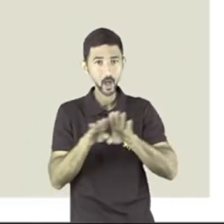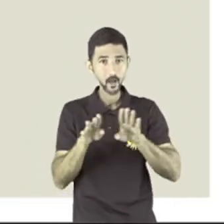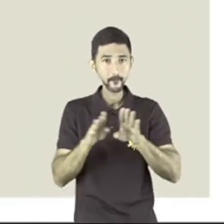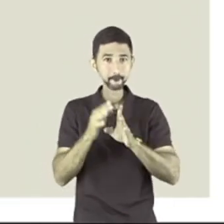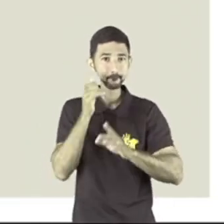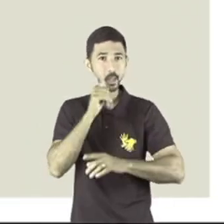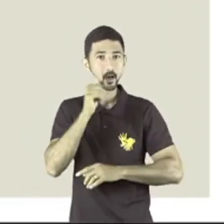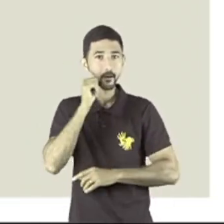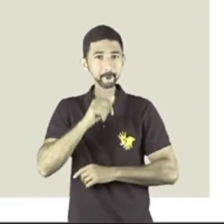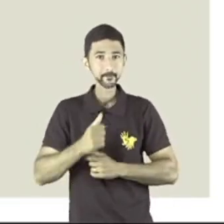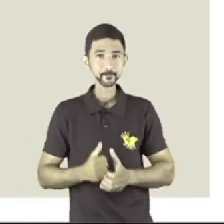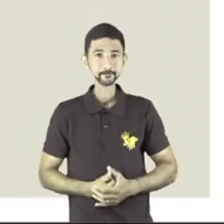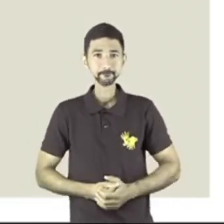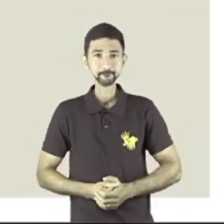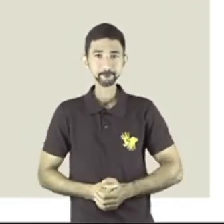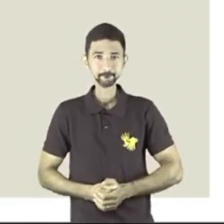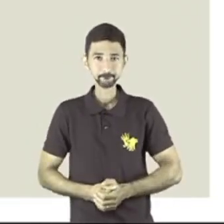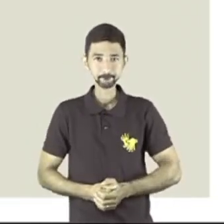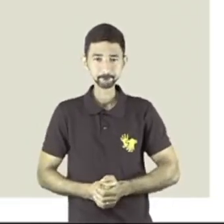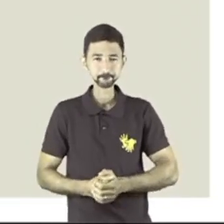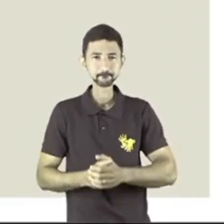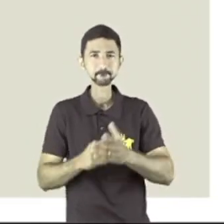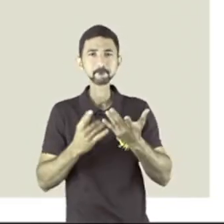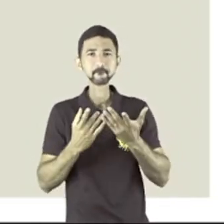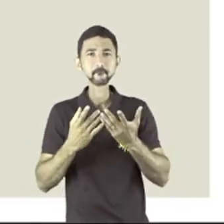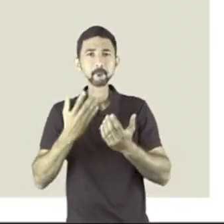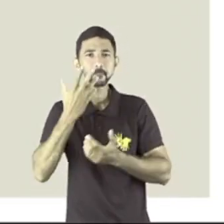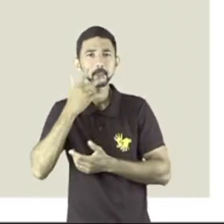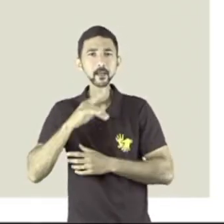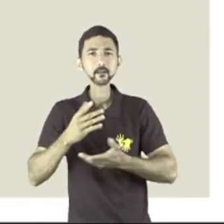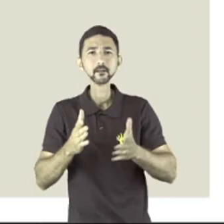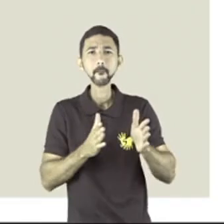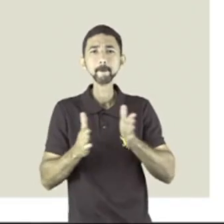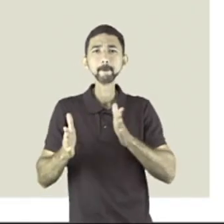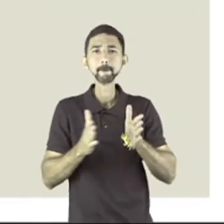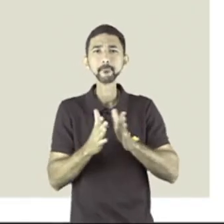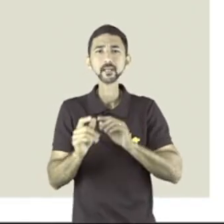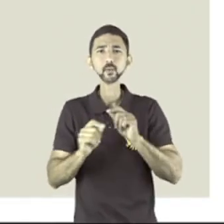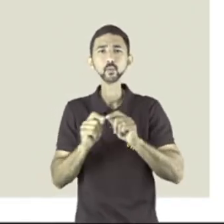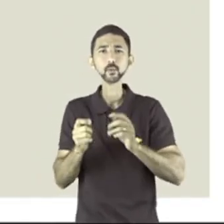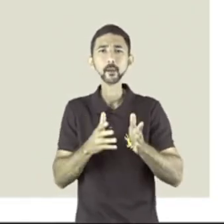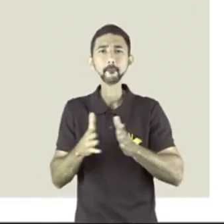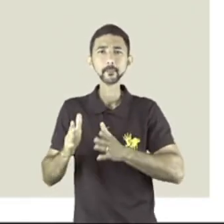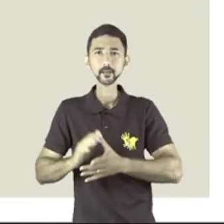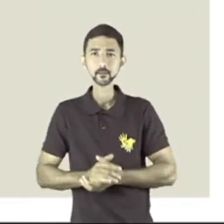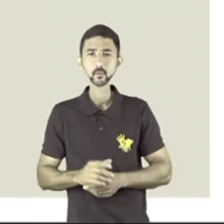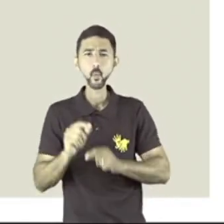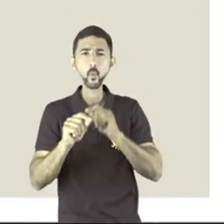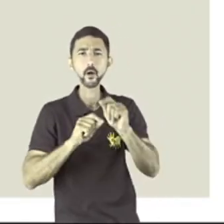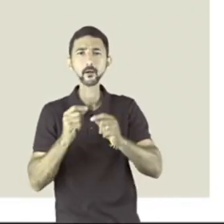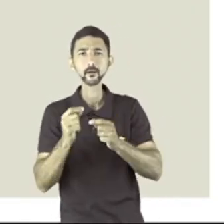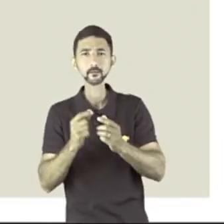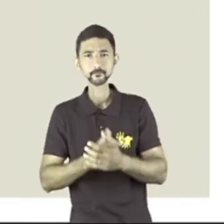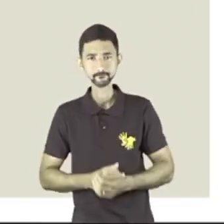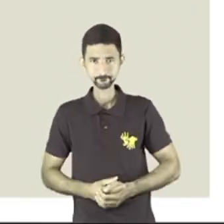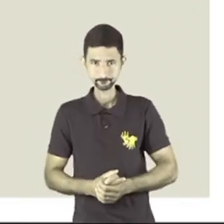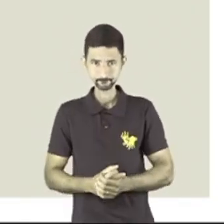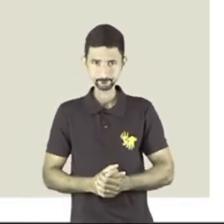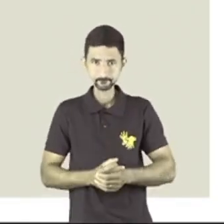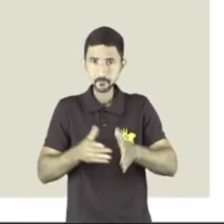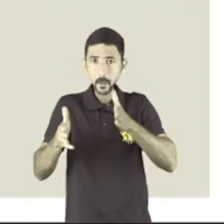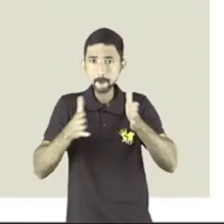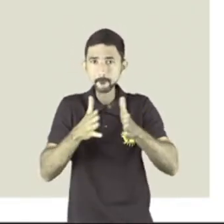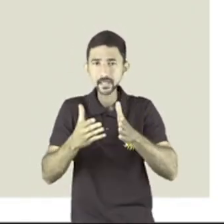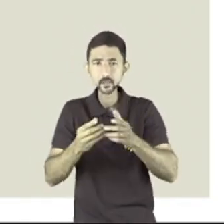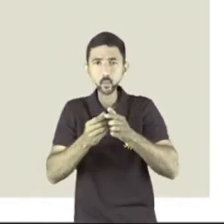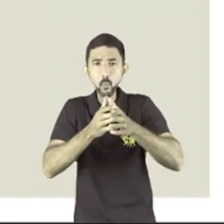autora, a autora Ruth Rocha, a infância é um período muito... Olha as opções. É um